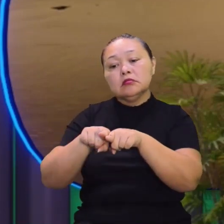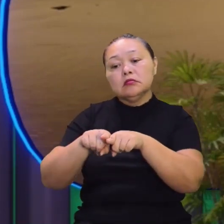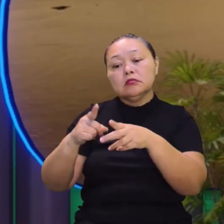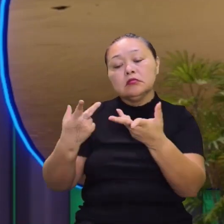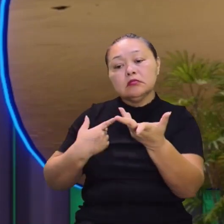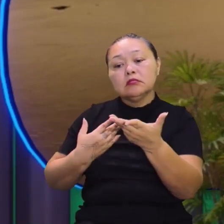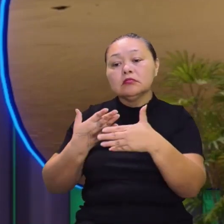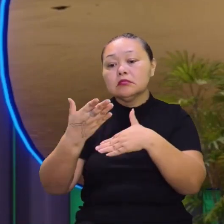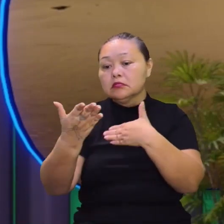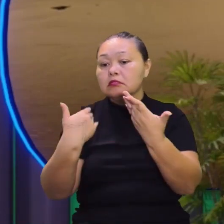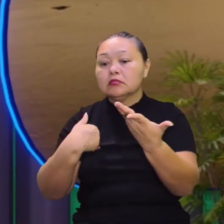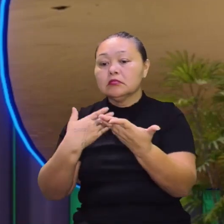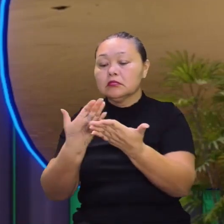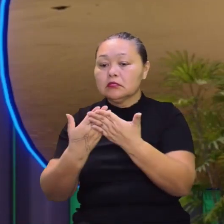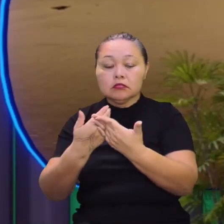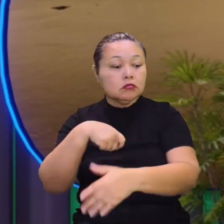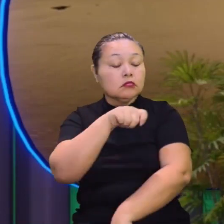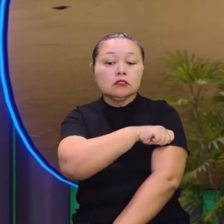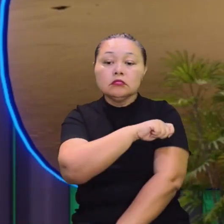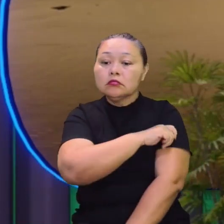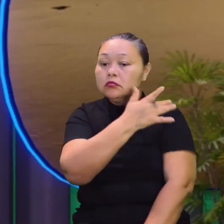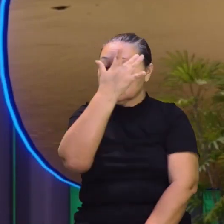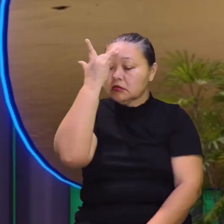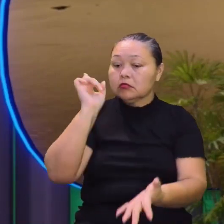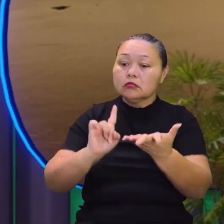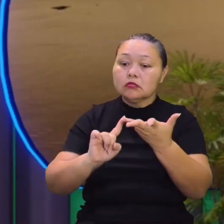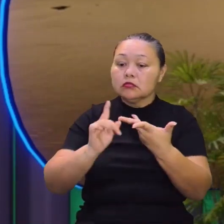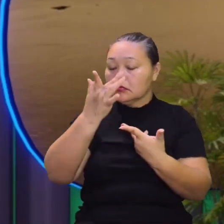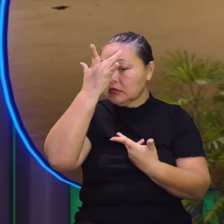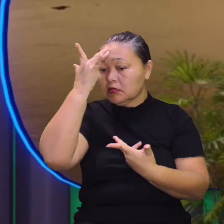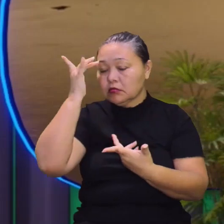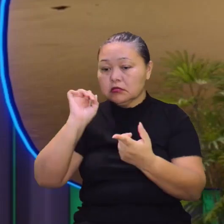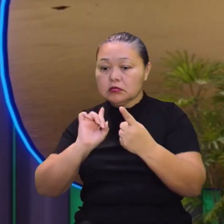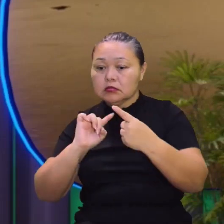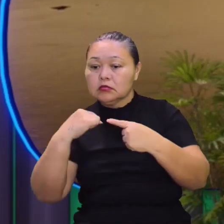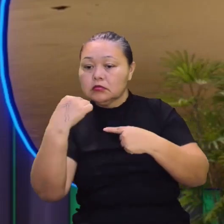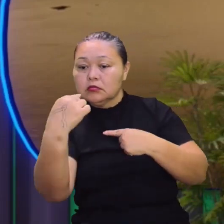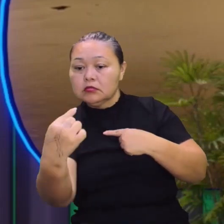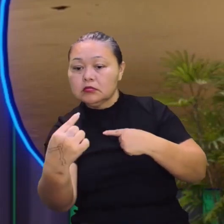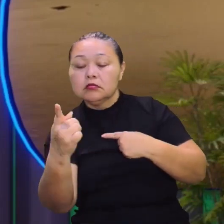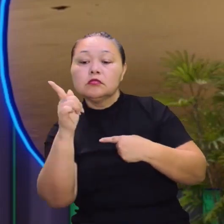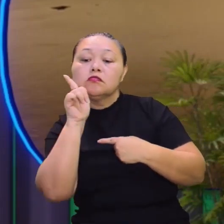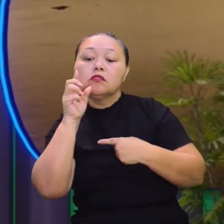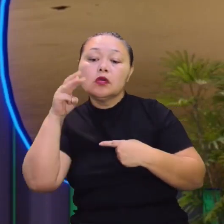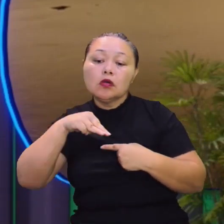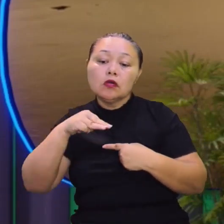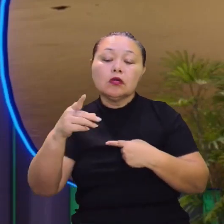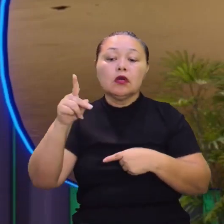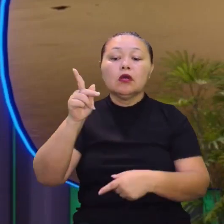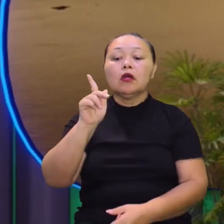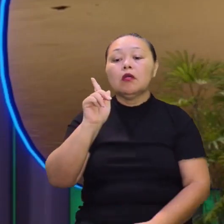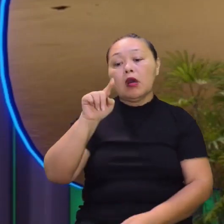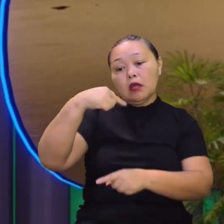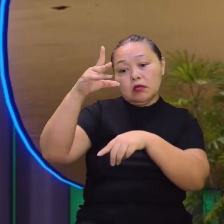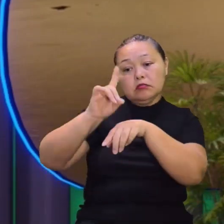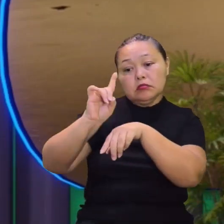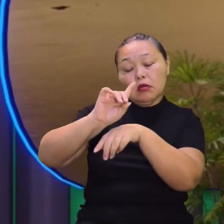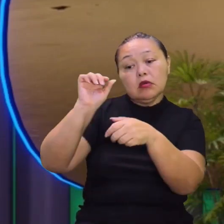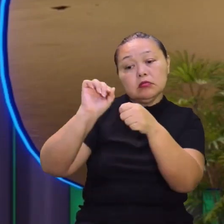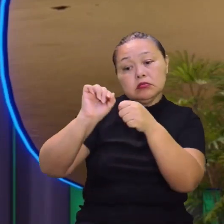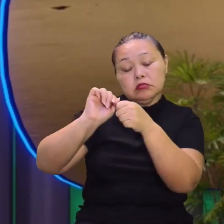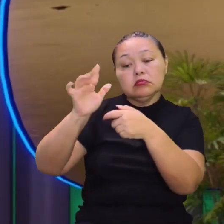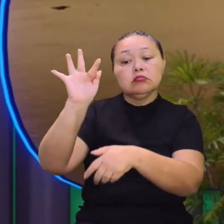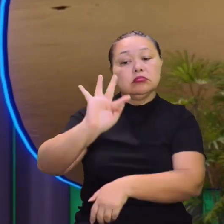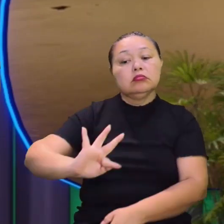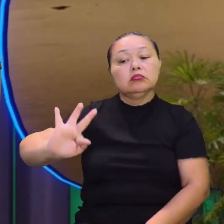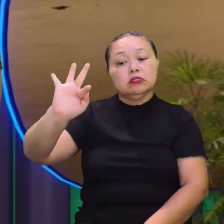do intercâmbio estudantil. Tem várias pessoas que todos os dias atravessam lá de Guajará-Mirim para Guaiará-Mirim para fazer